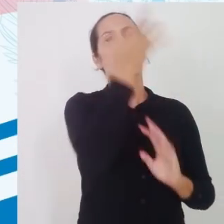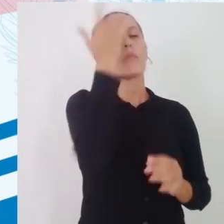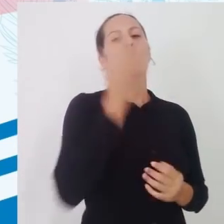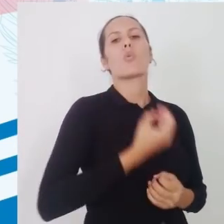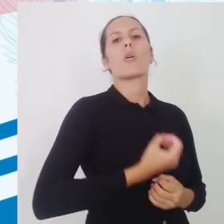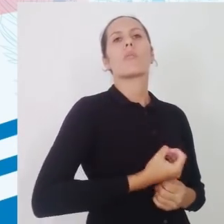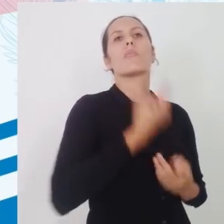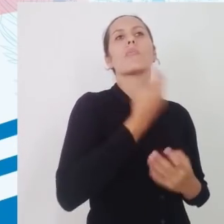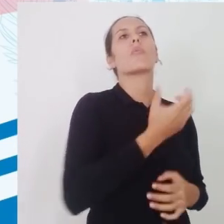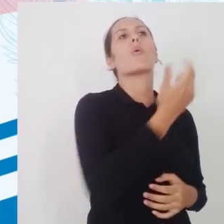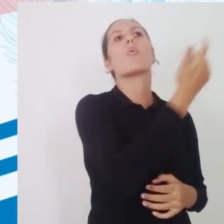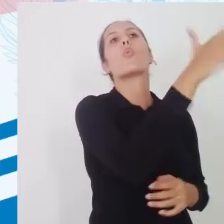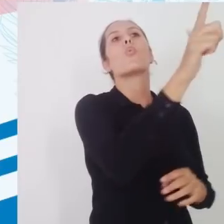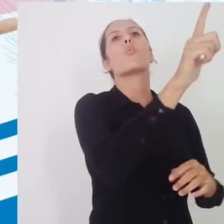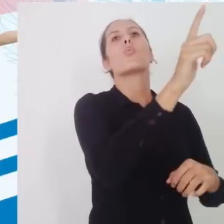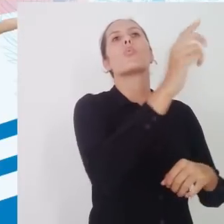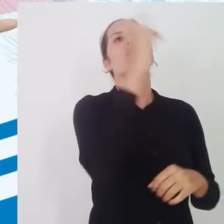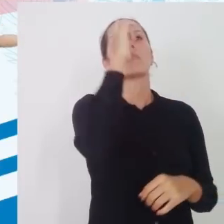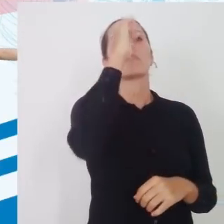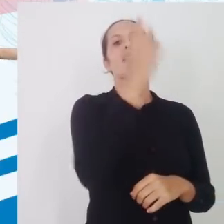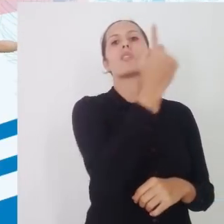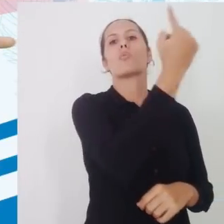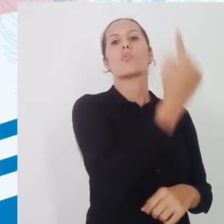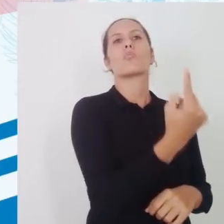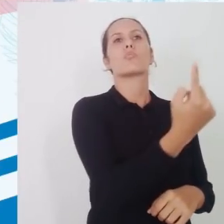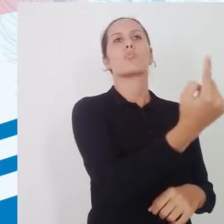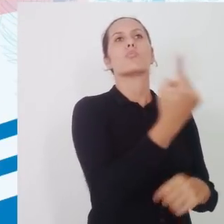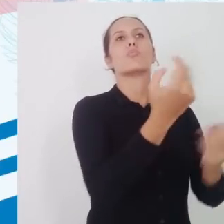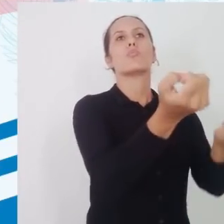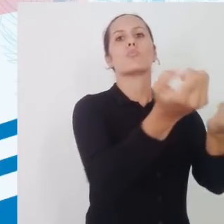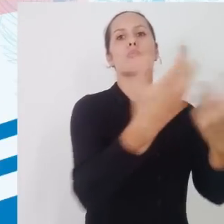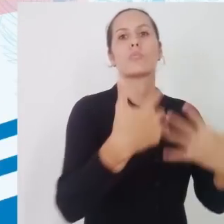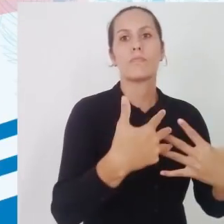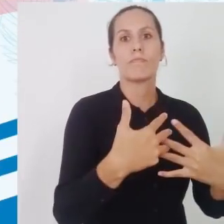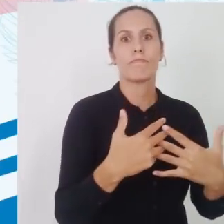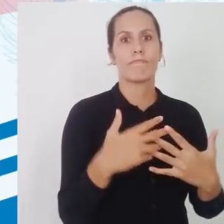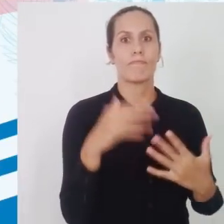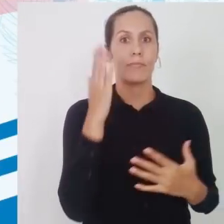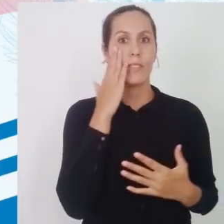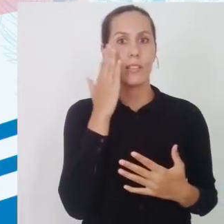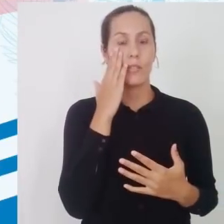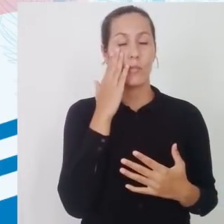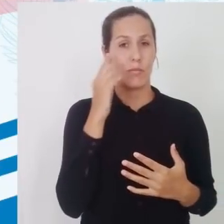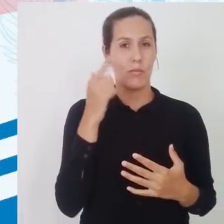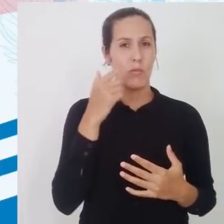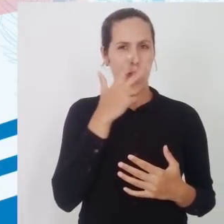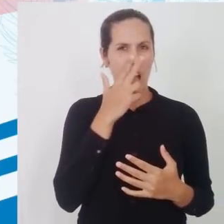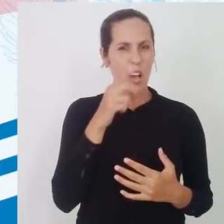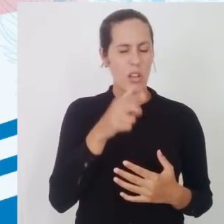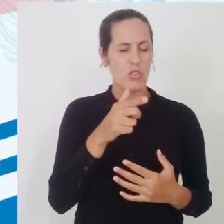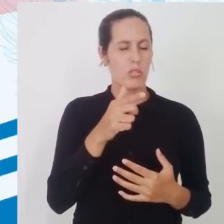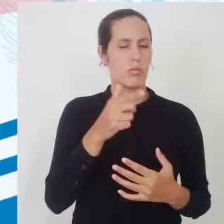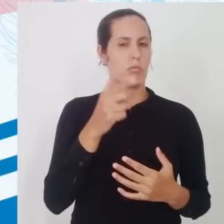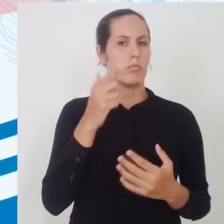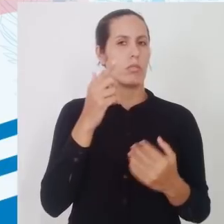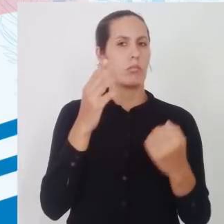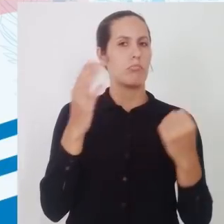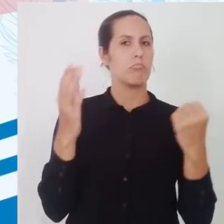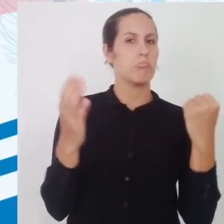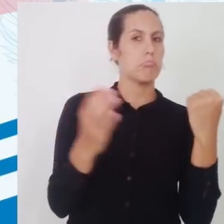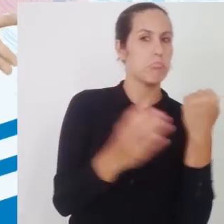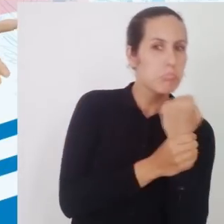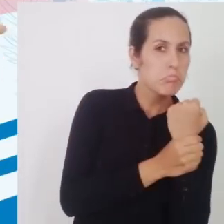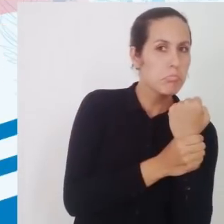de uma escola só de Goiânia. A credibilidade dele seria maior ou menor para comprovar o